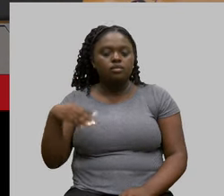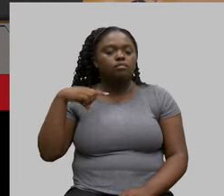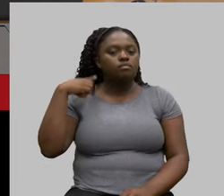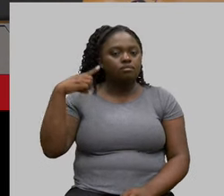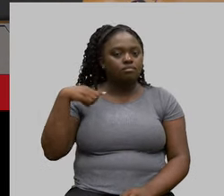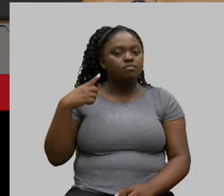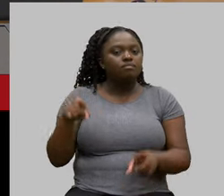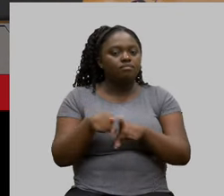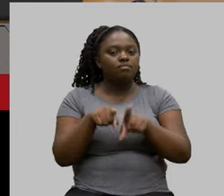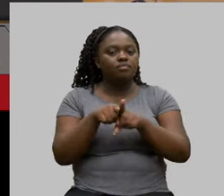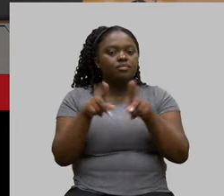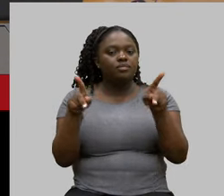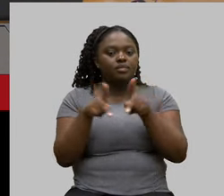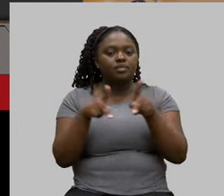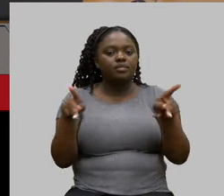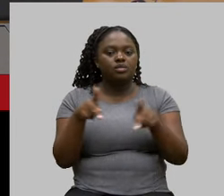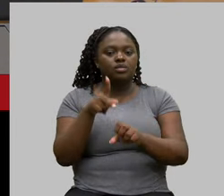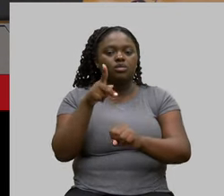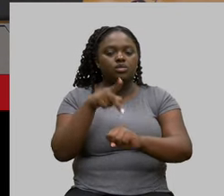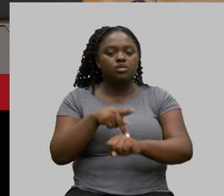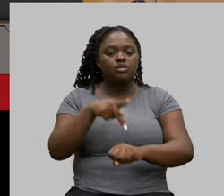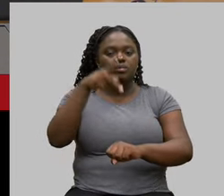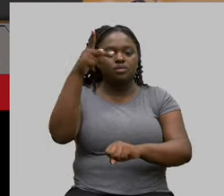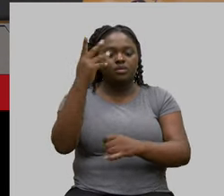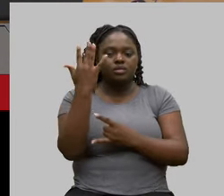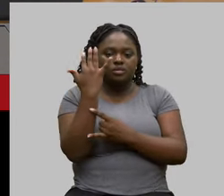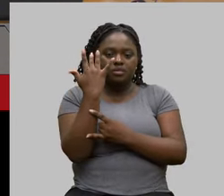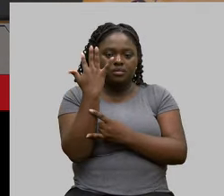professor de pós-graduação na